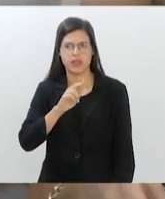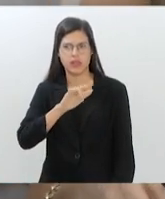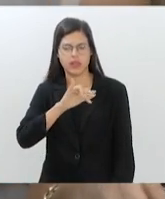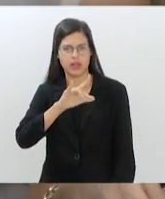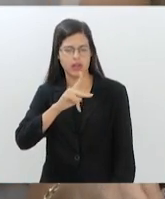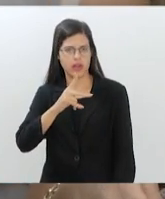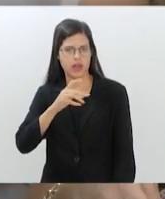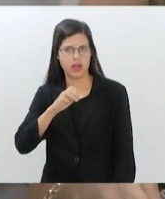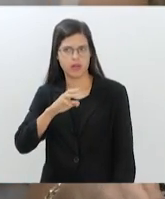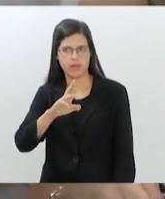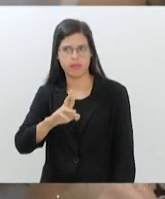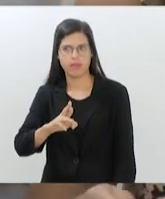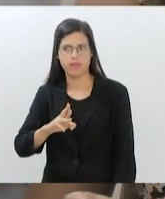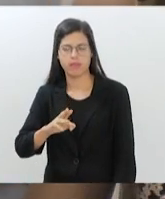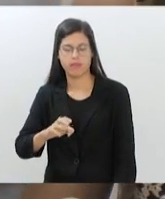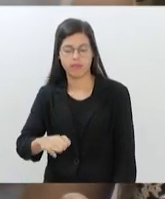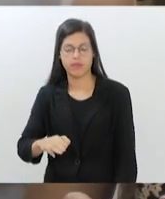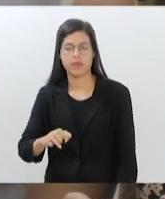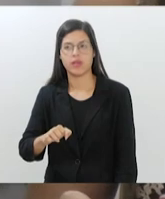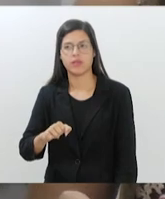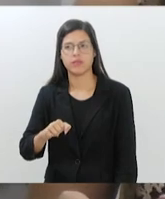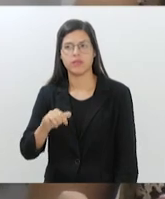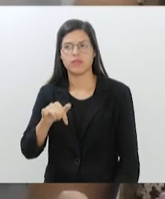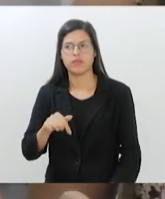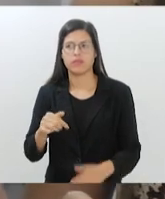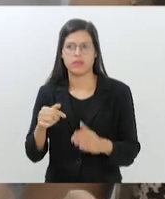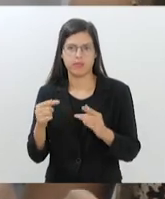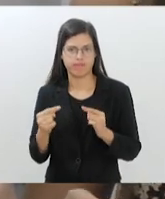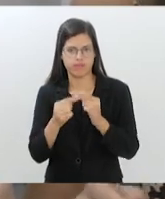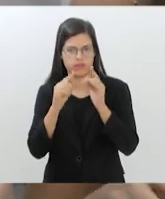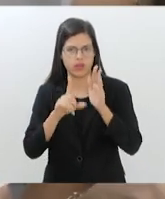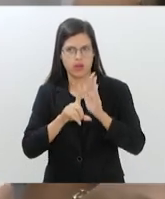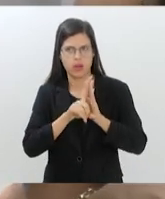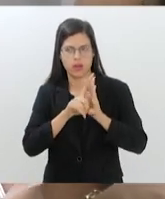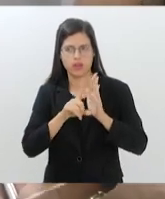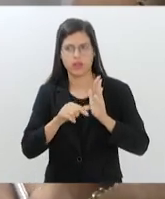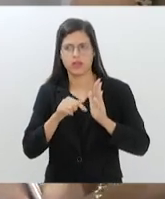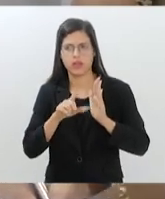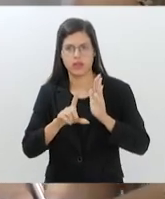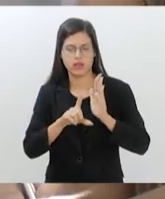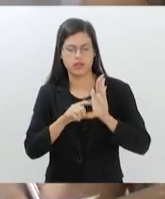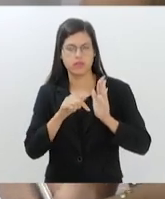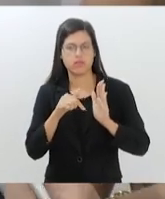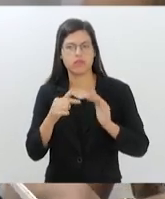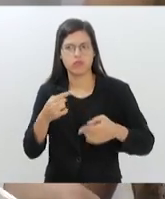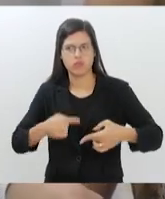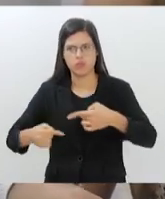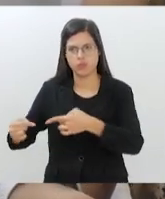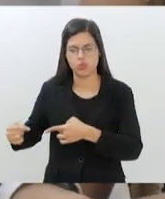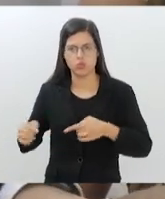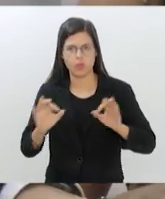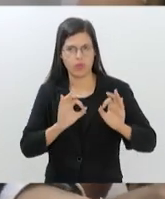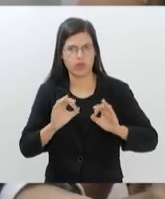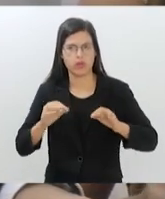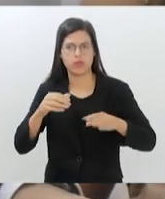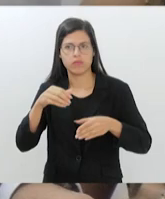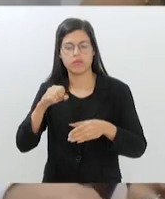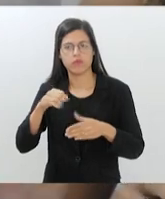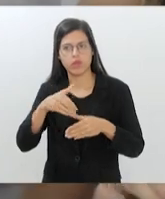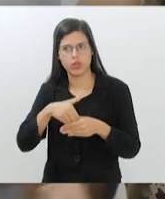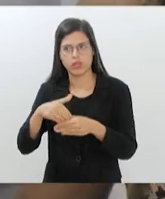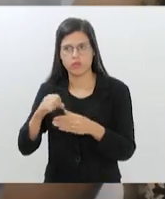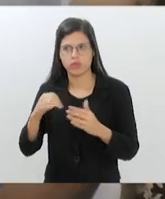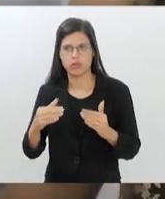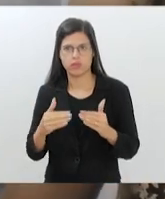delaroli é pela legalidade em discussão não havendo Quem Queira discutir em votação os senhores que aprovam permaneçam Como